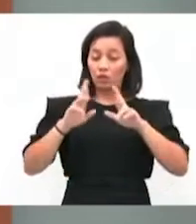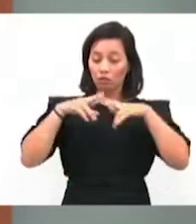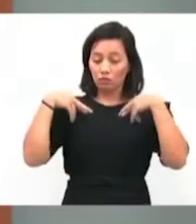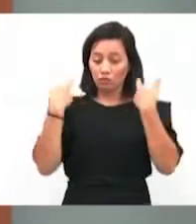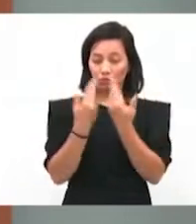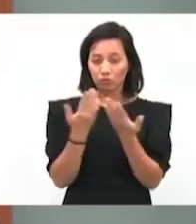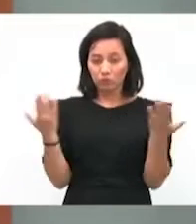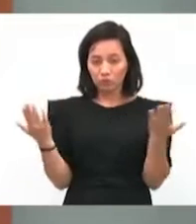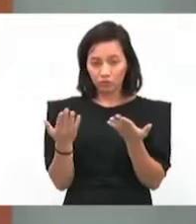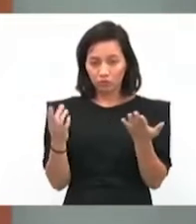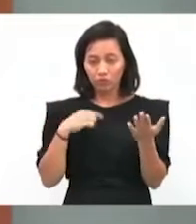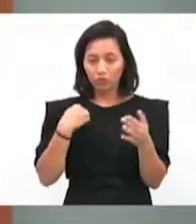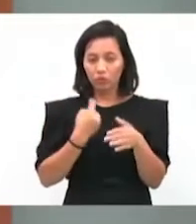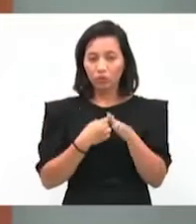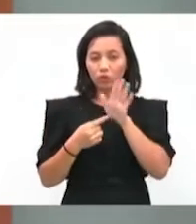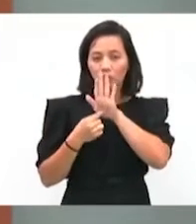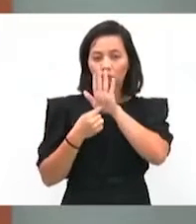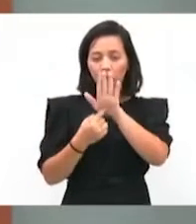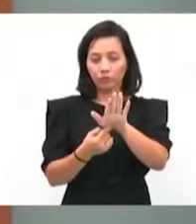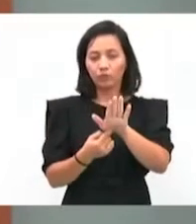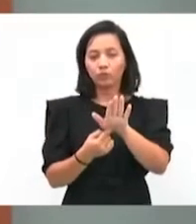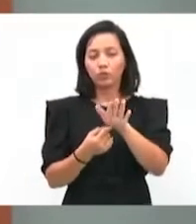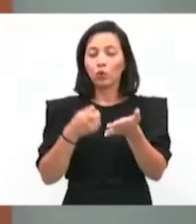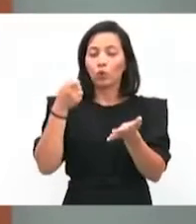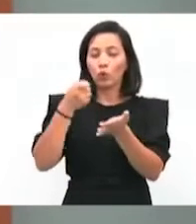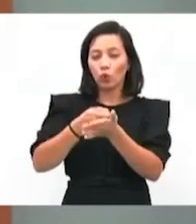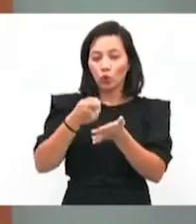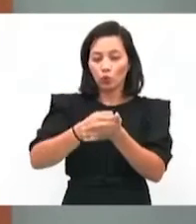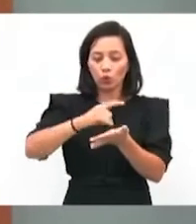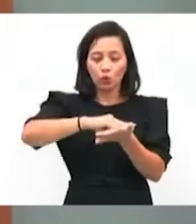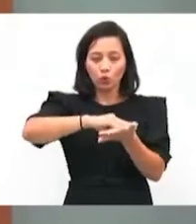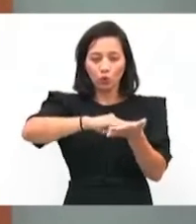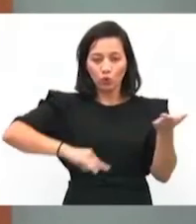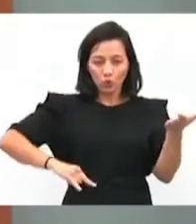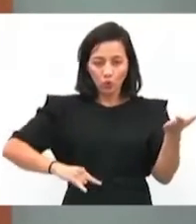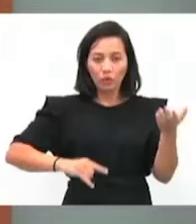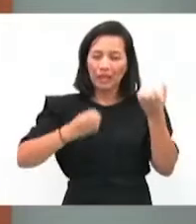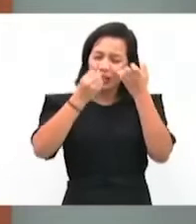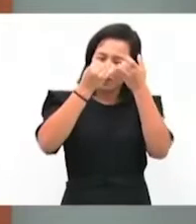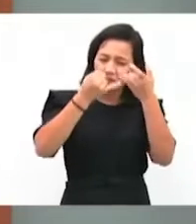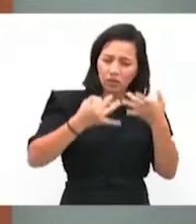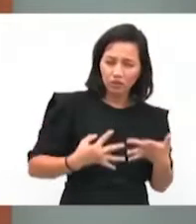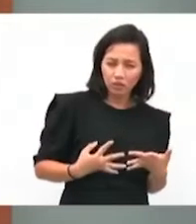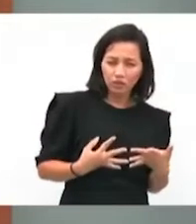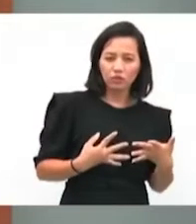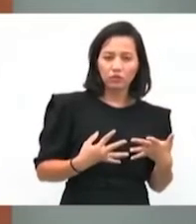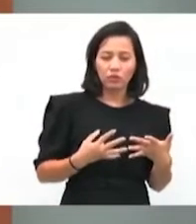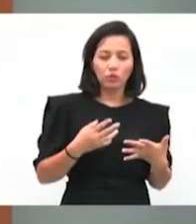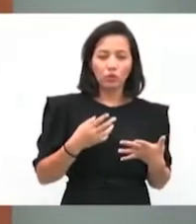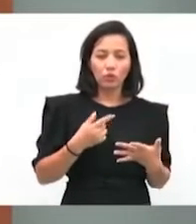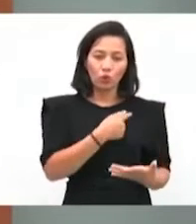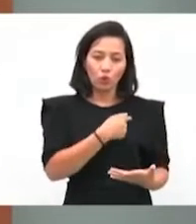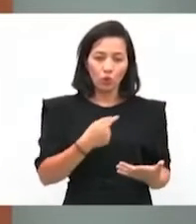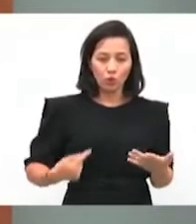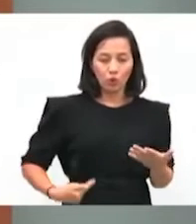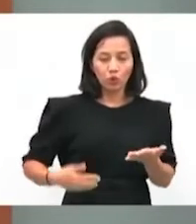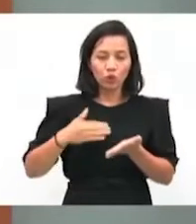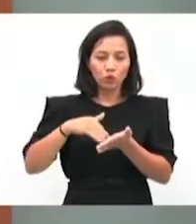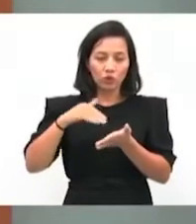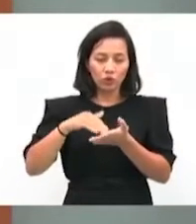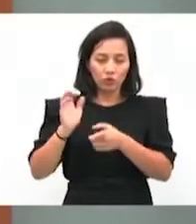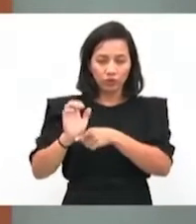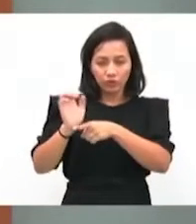Eu estou apresentando, primeiro, um requerimento cobrando documentos e explicações do governador e da Secretaria de Estado